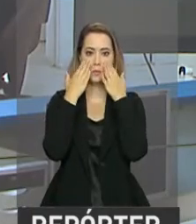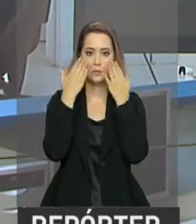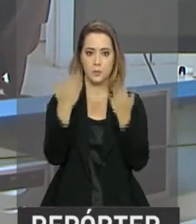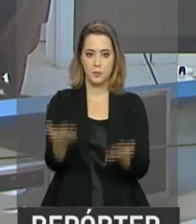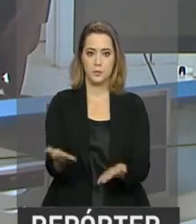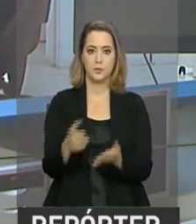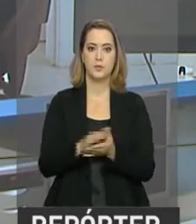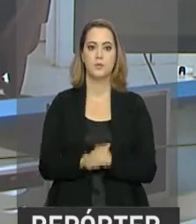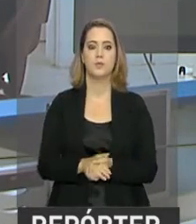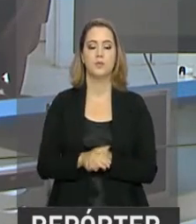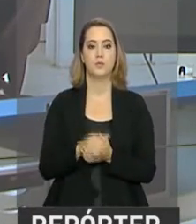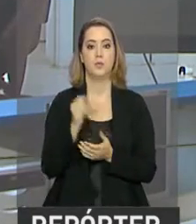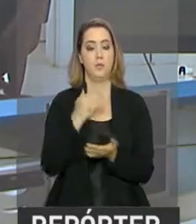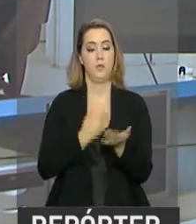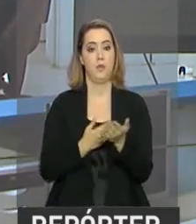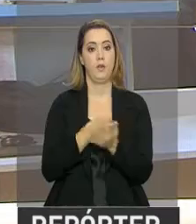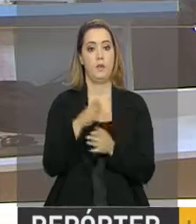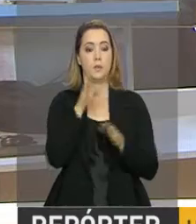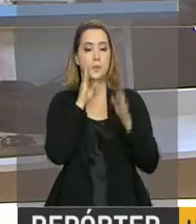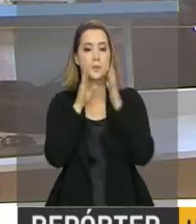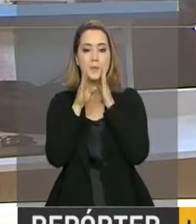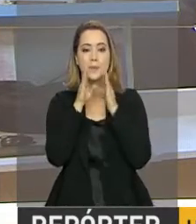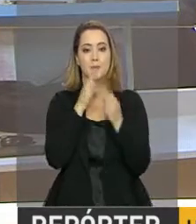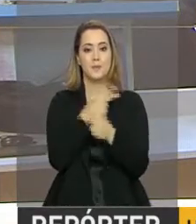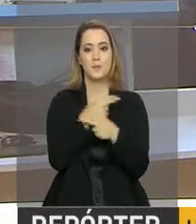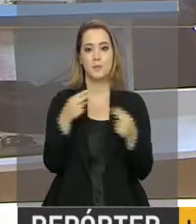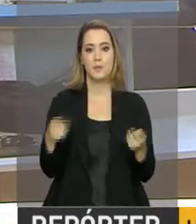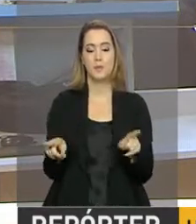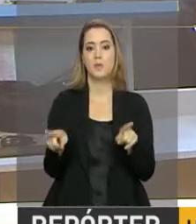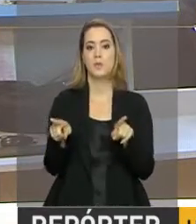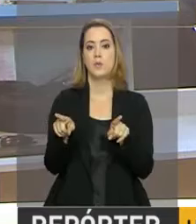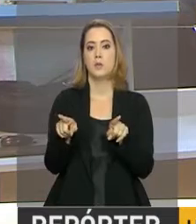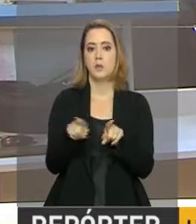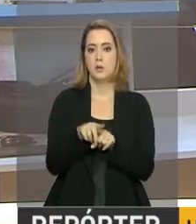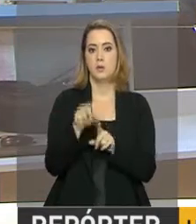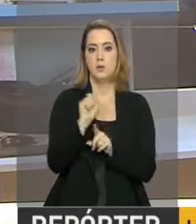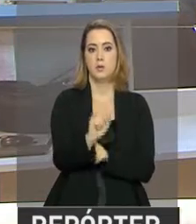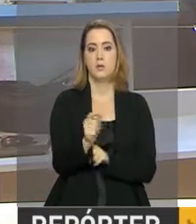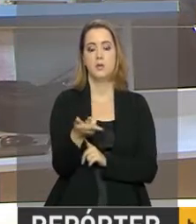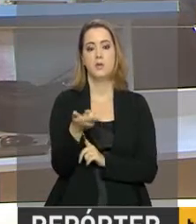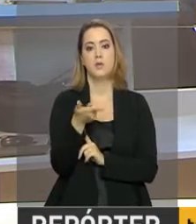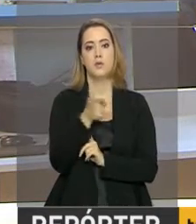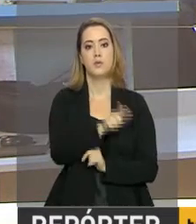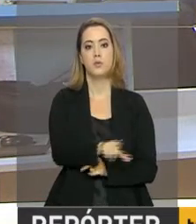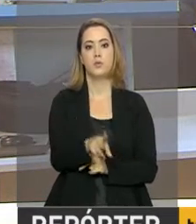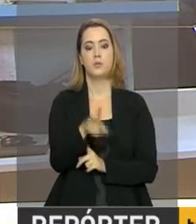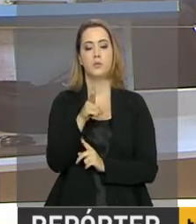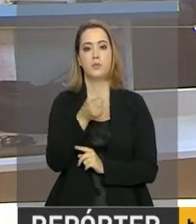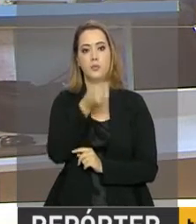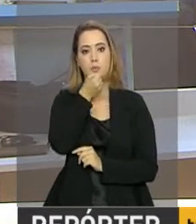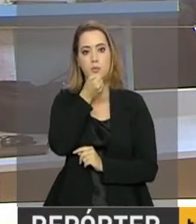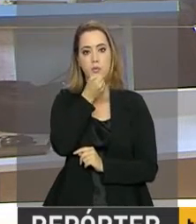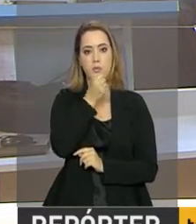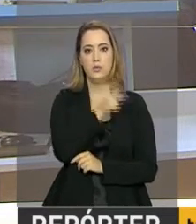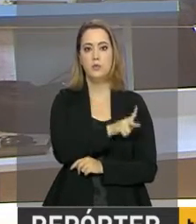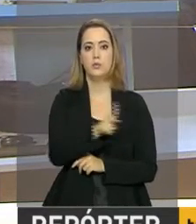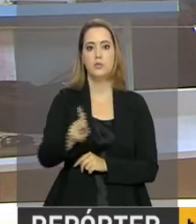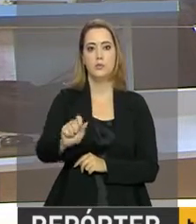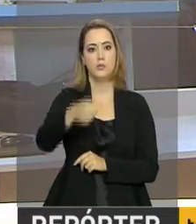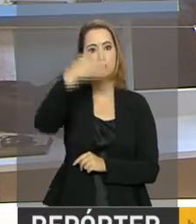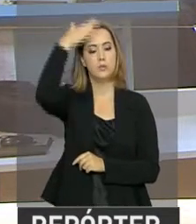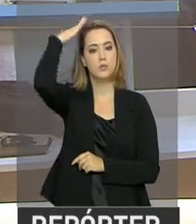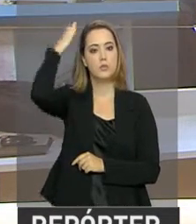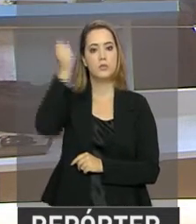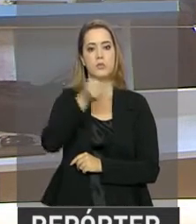próxima edição do record t nbr acompanha as notícias também pelas nossas redes sociais reveja agora a entrevista concedida pelo presidente